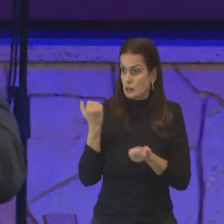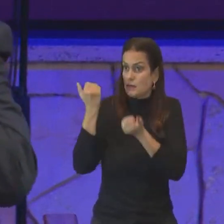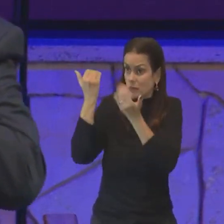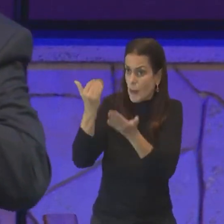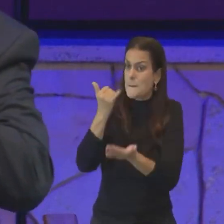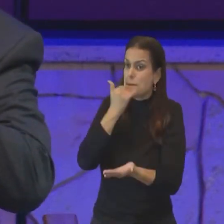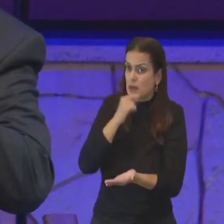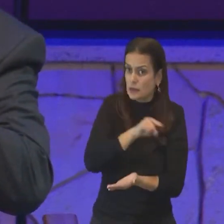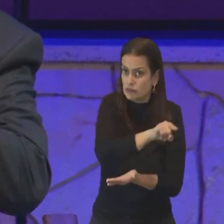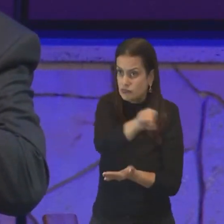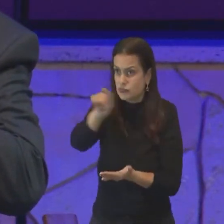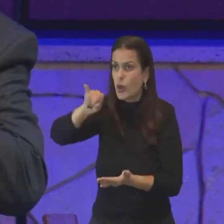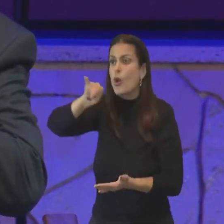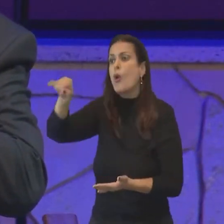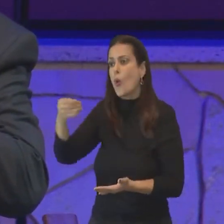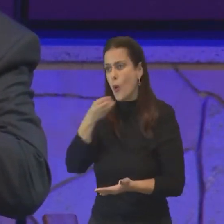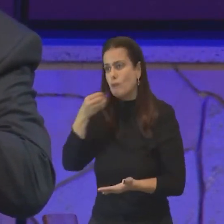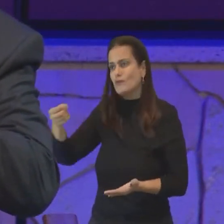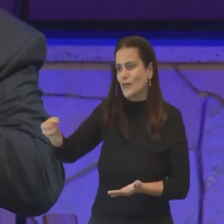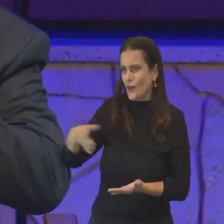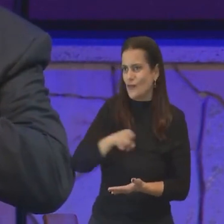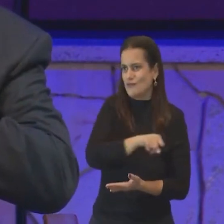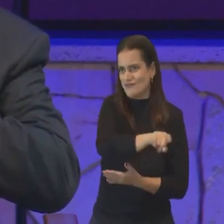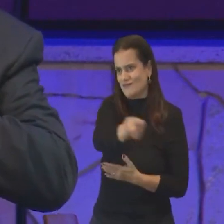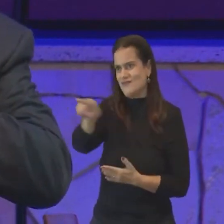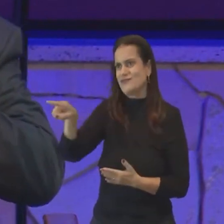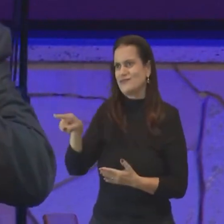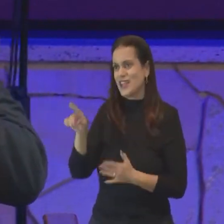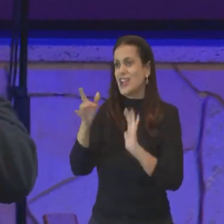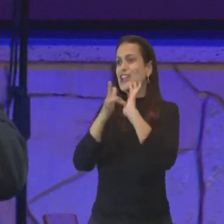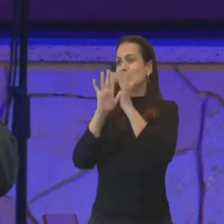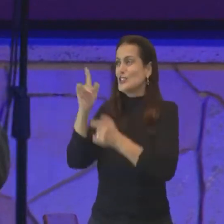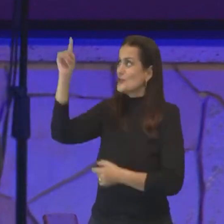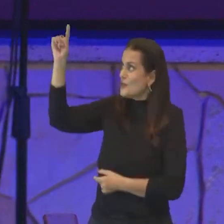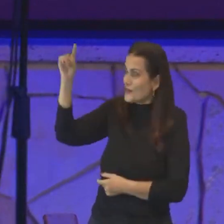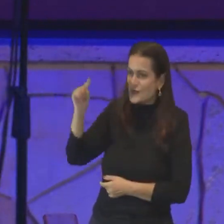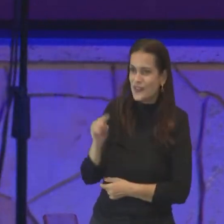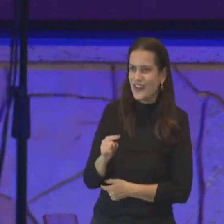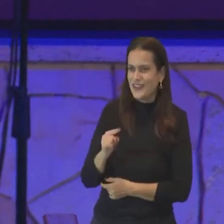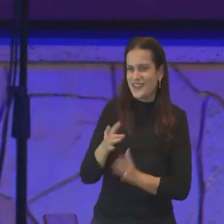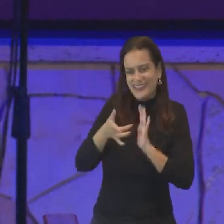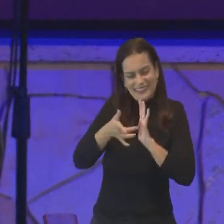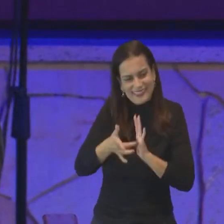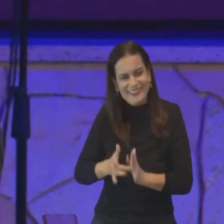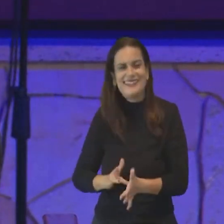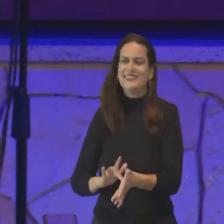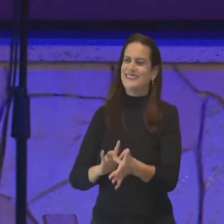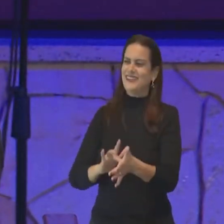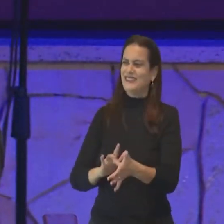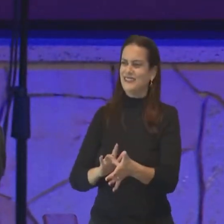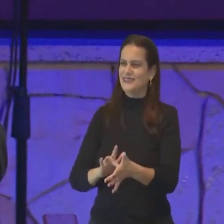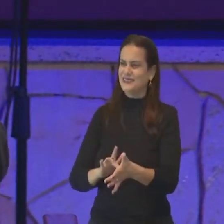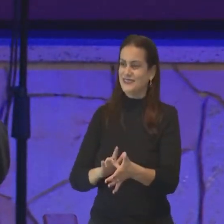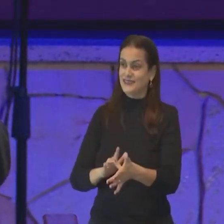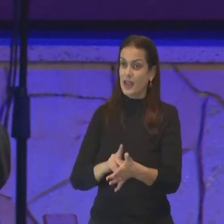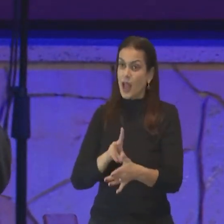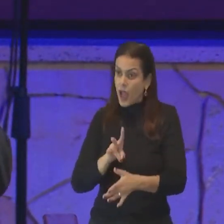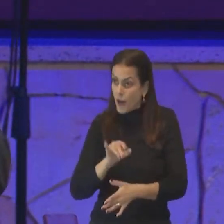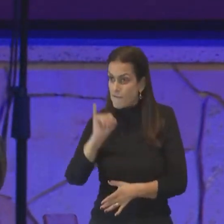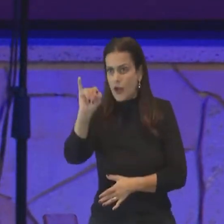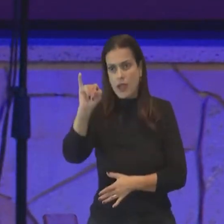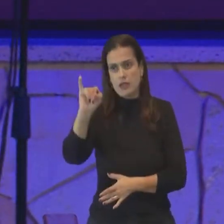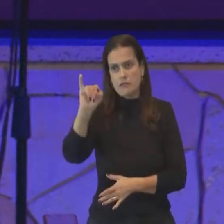você, há oportunidade para você. Jesus veio, é Natal, vá,